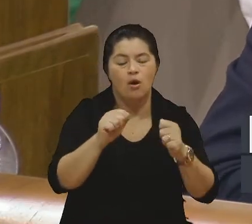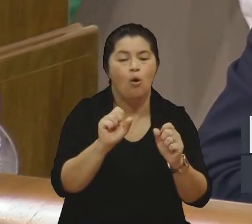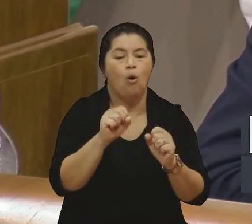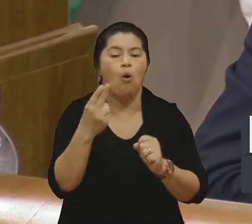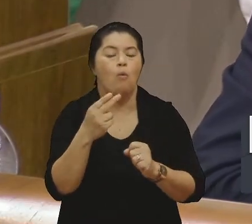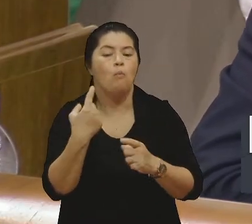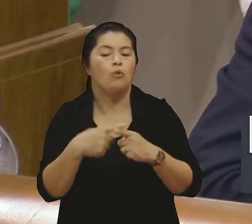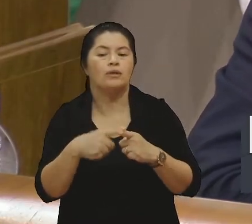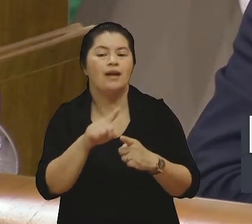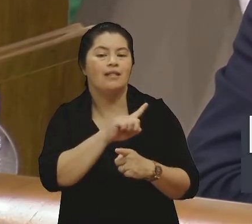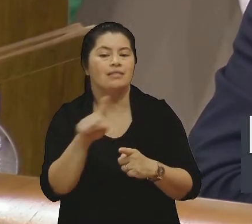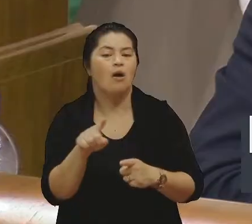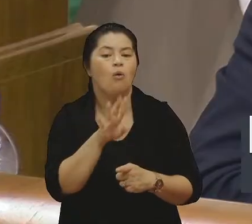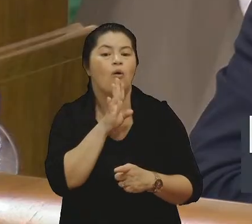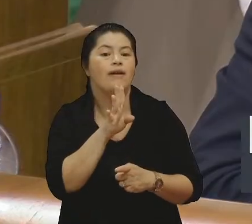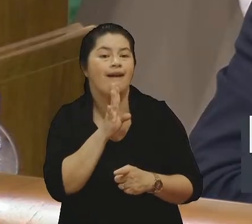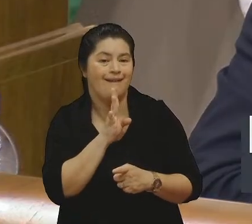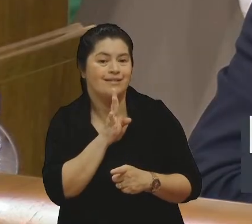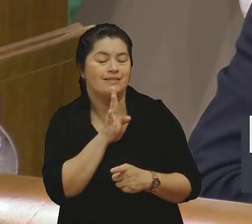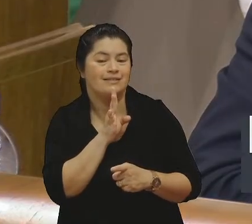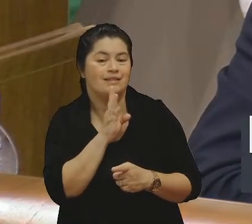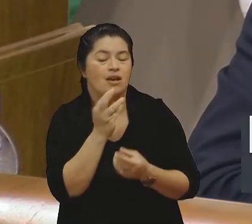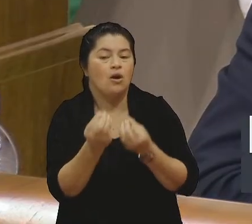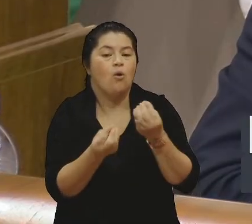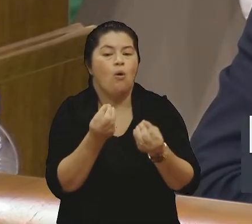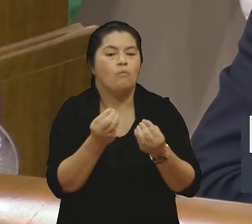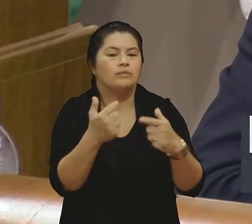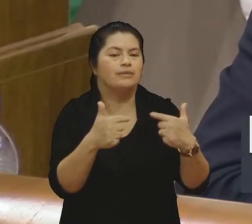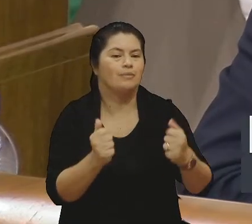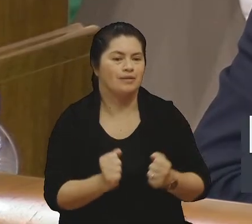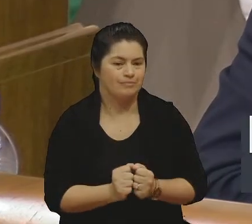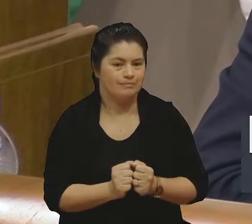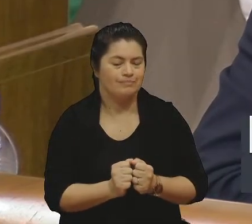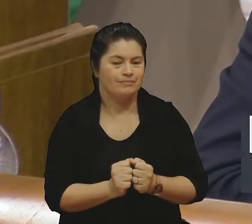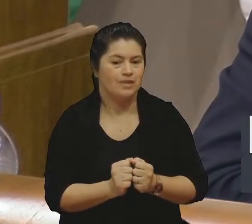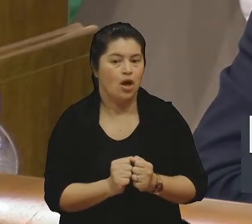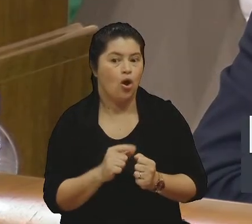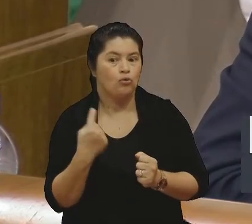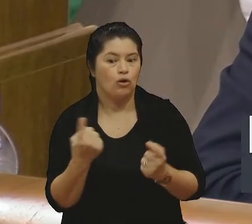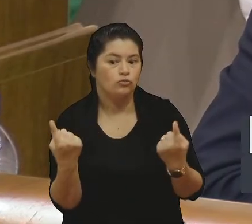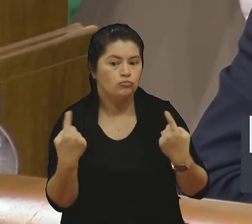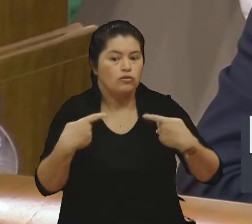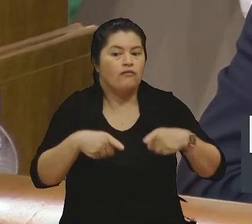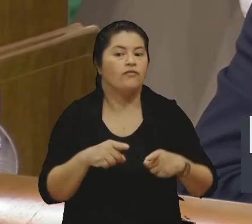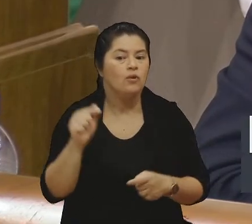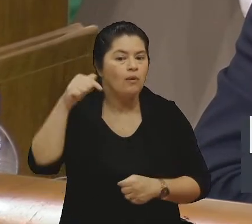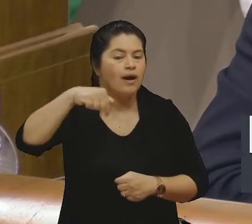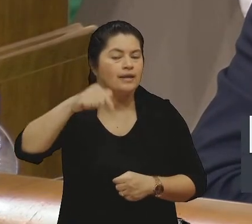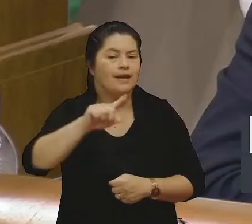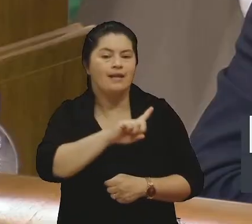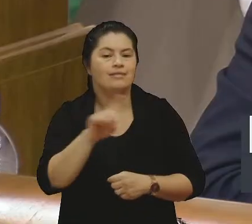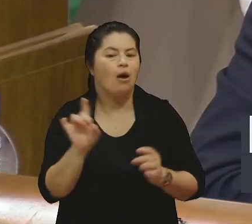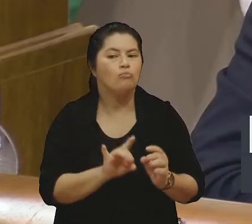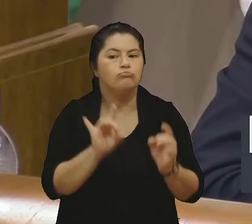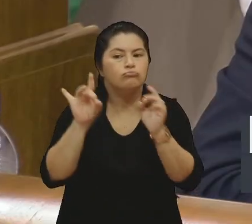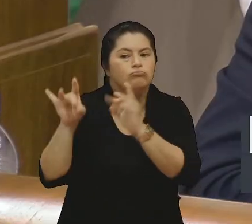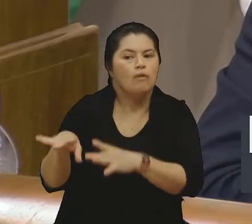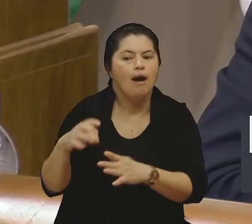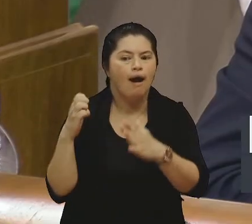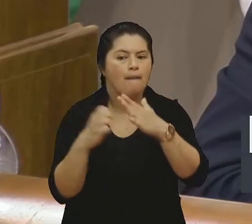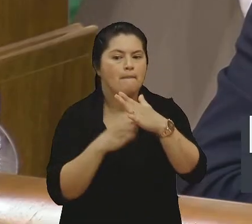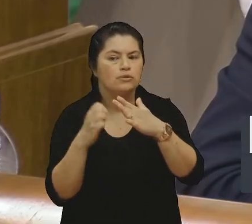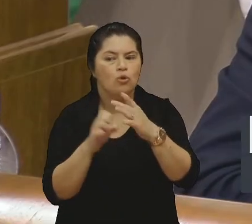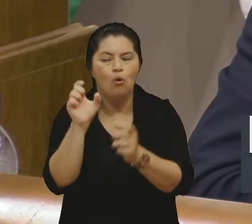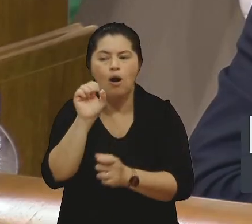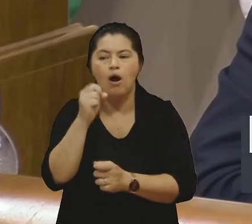por uma série de outros fatores de gestão. E o nosso desafio aqui, Edson, é não deixar que as